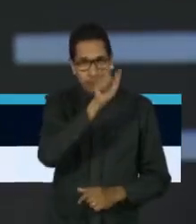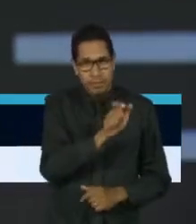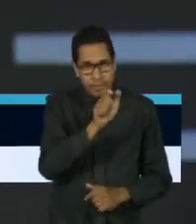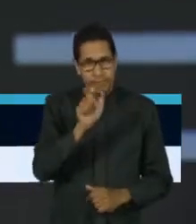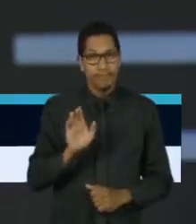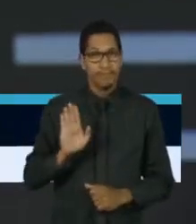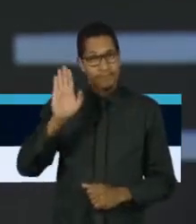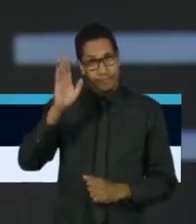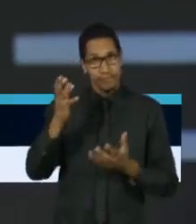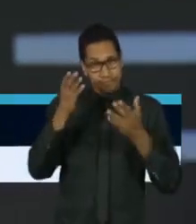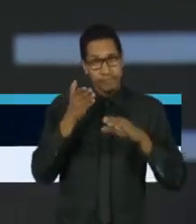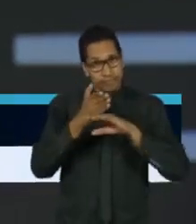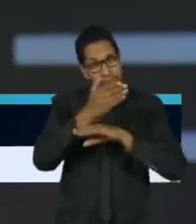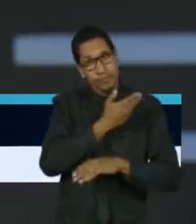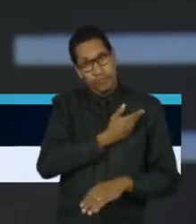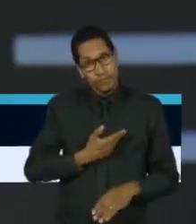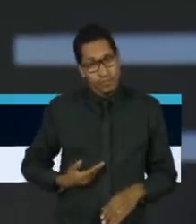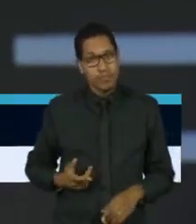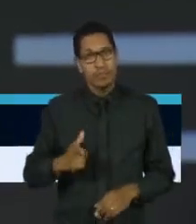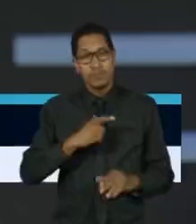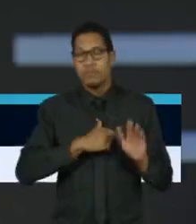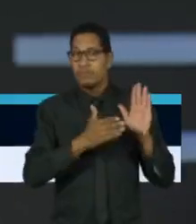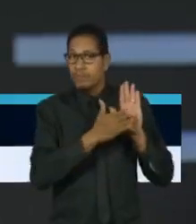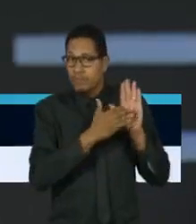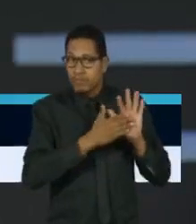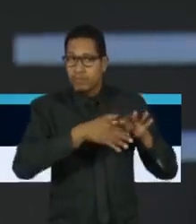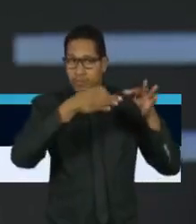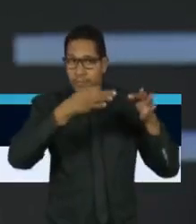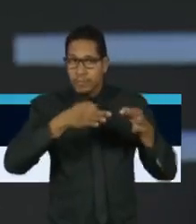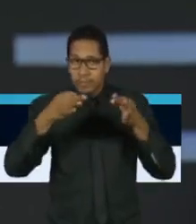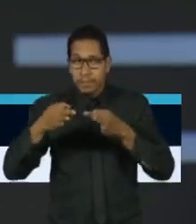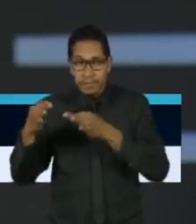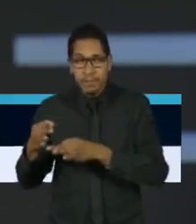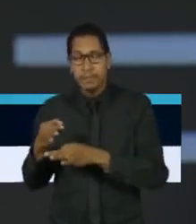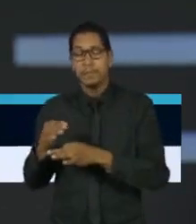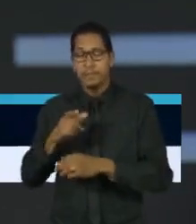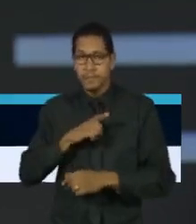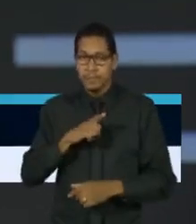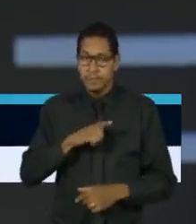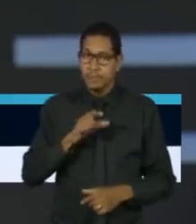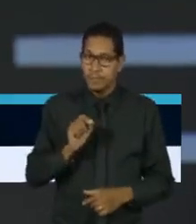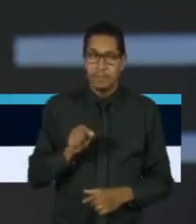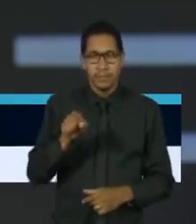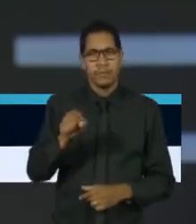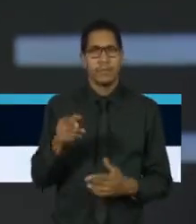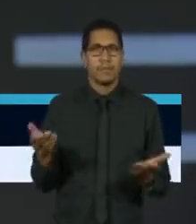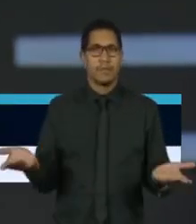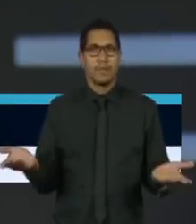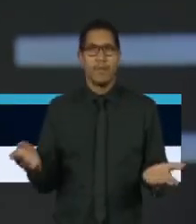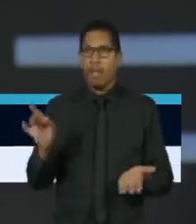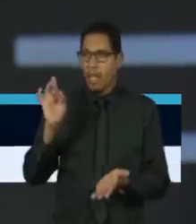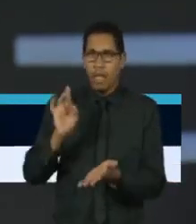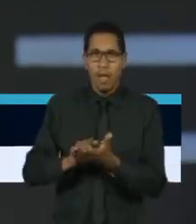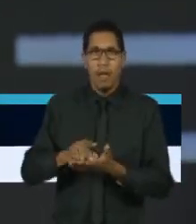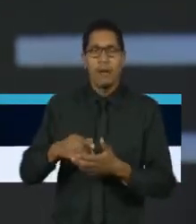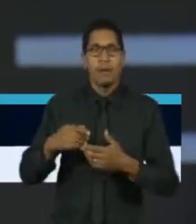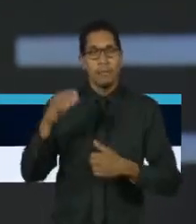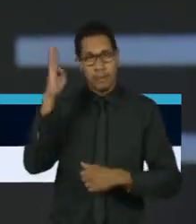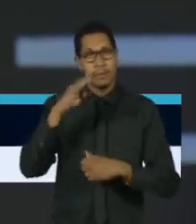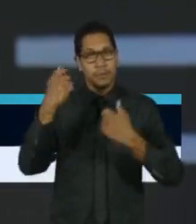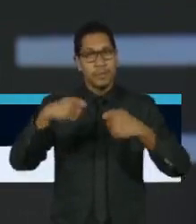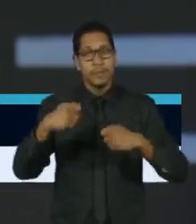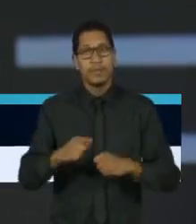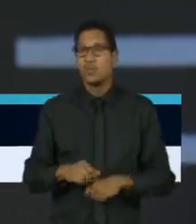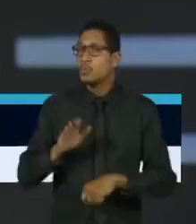vão disputar o governo, tragam posições sensatas. E sobre isso é real que o Brasil precisa. O que